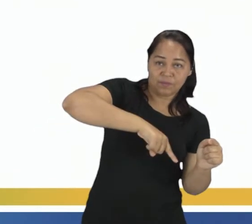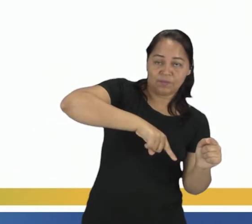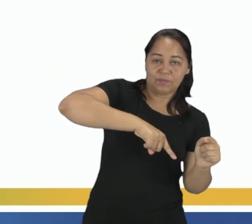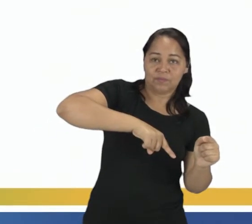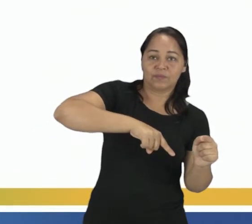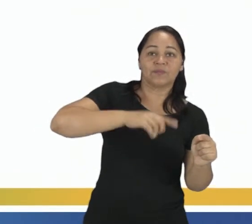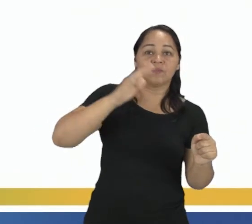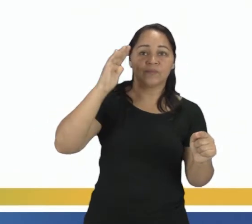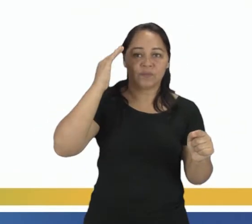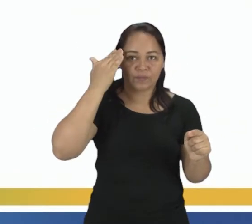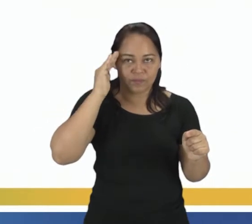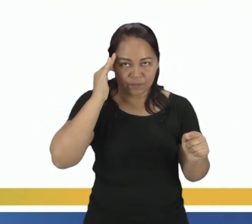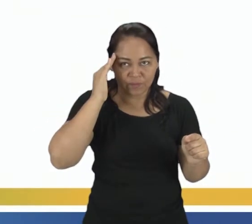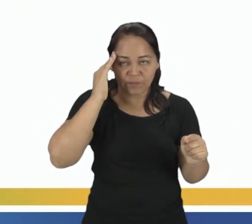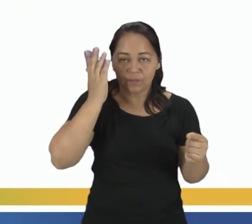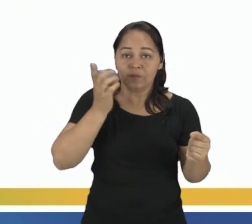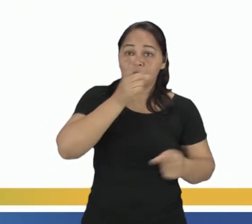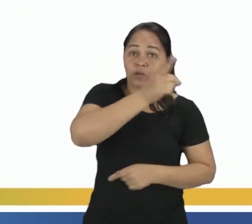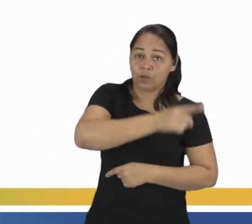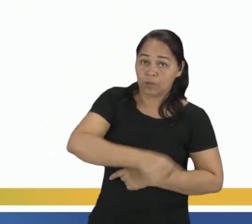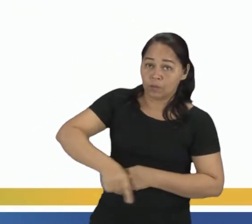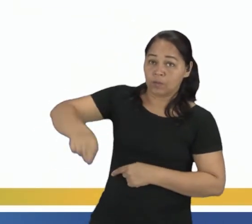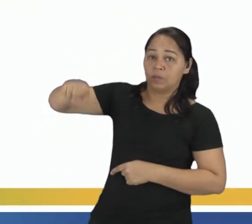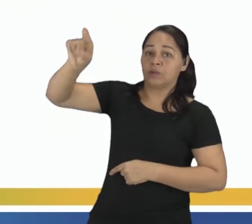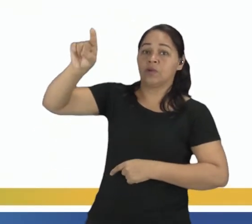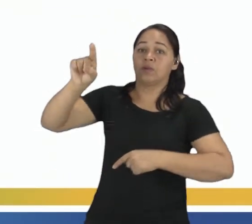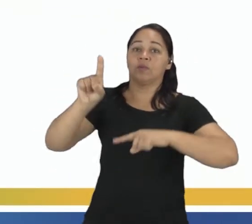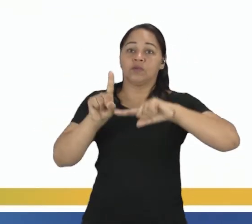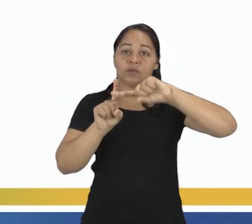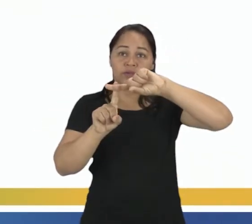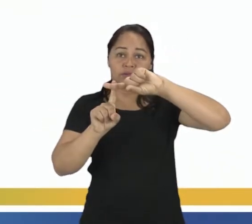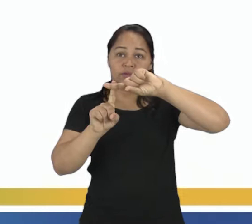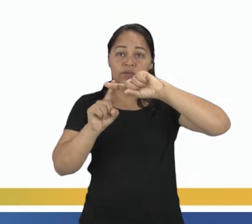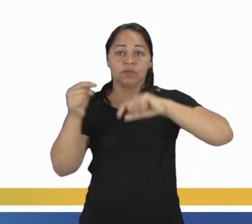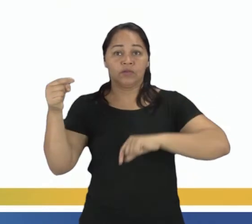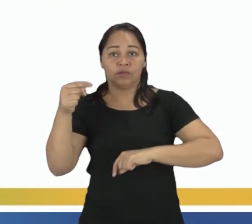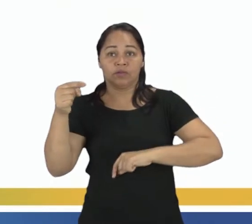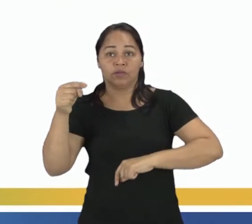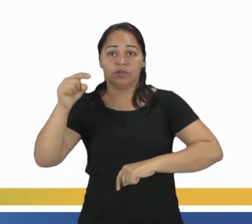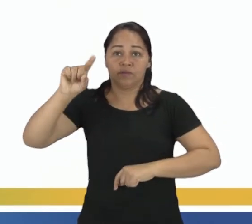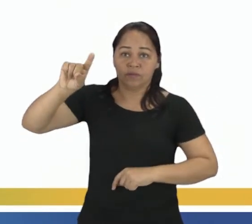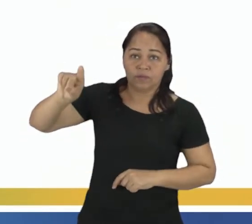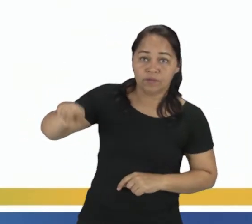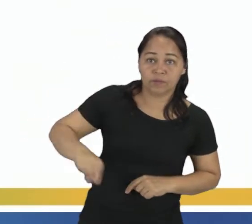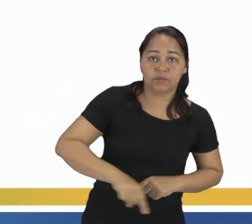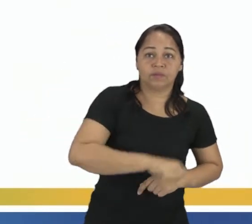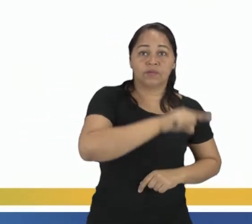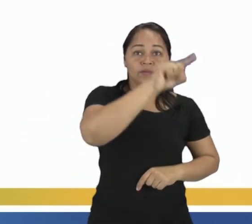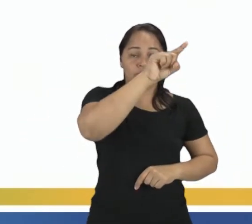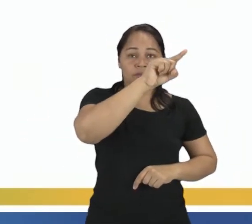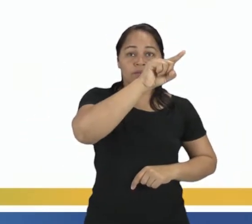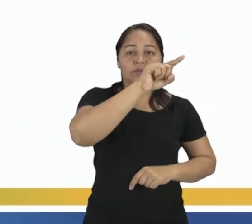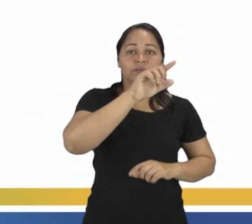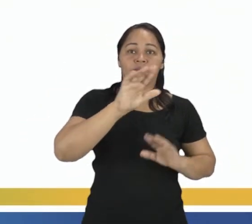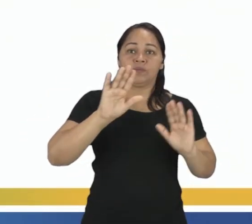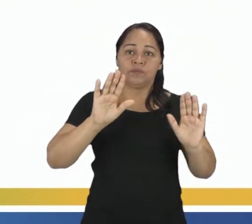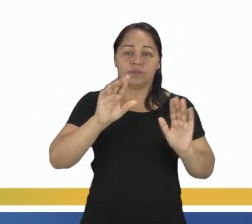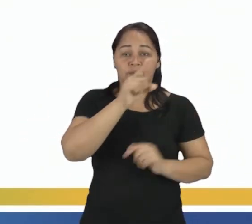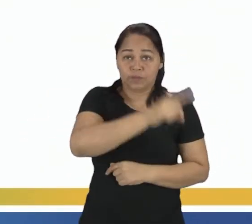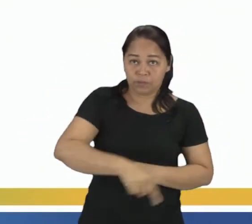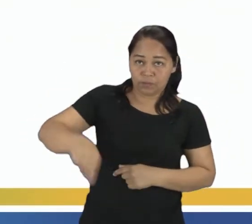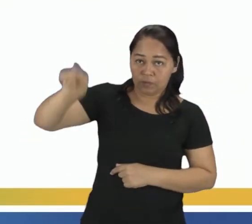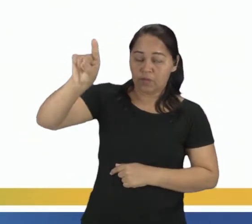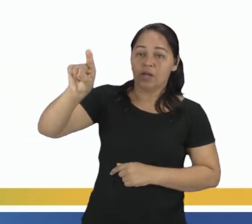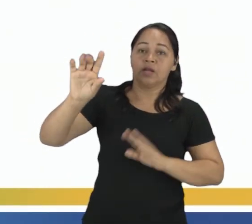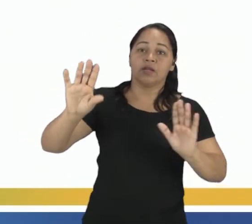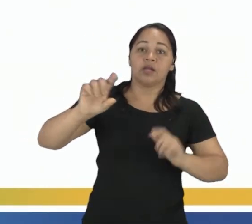Ela ficará para baixo. Para ficar mais fácil para você, vai a dica. Quando o a for positivo, ele vai estar feliz.